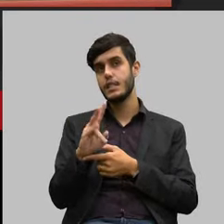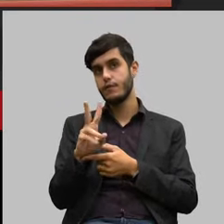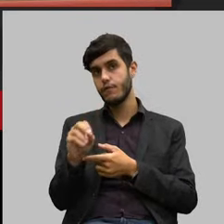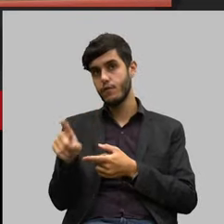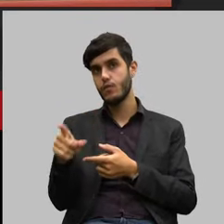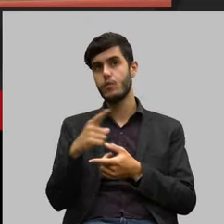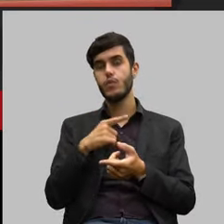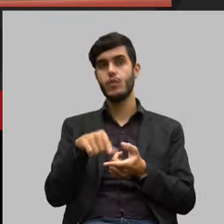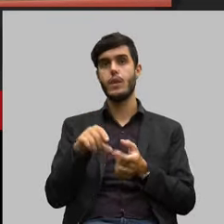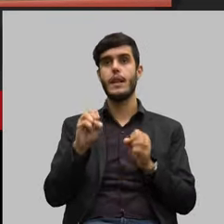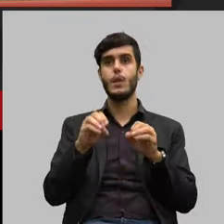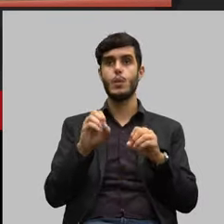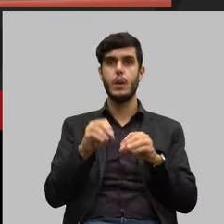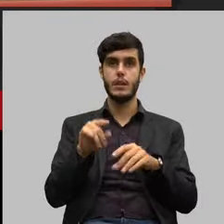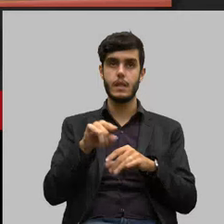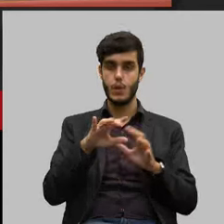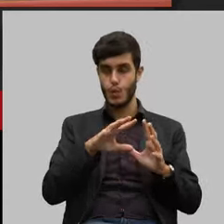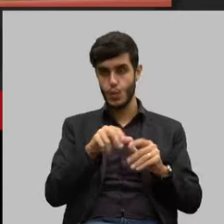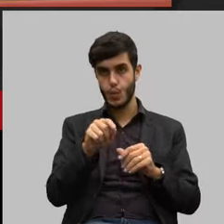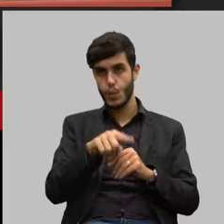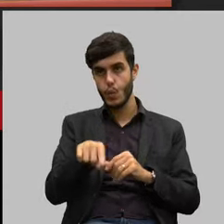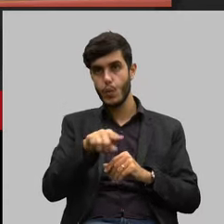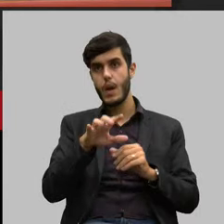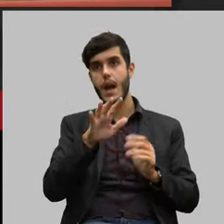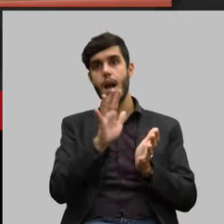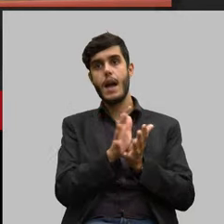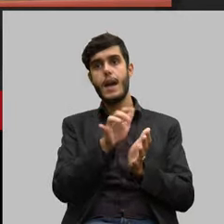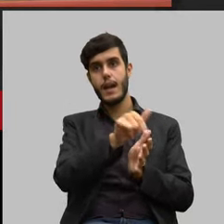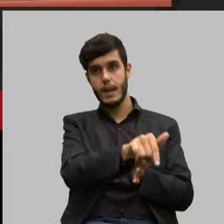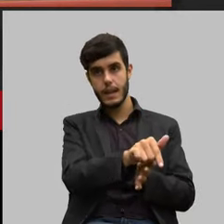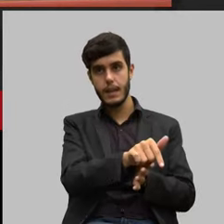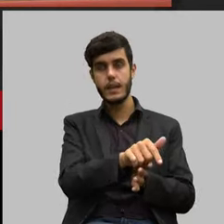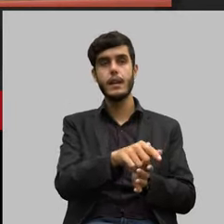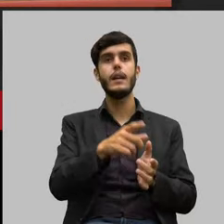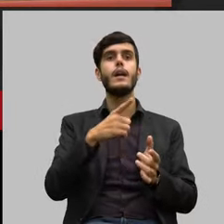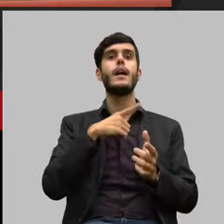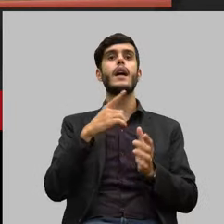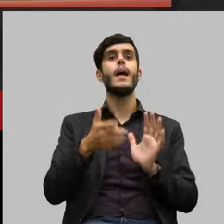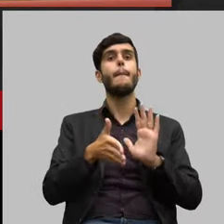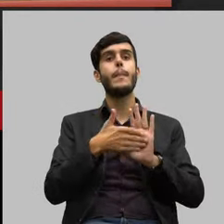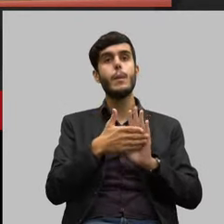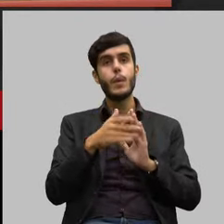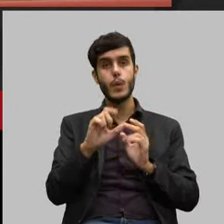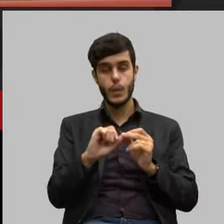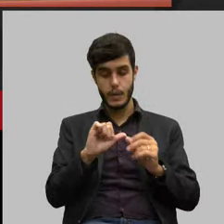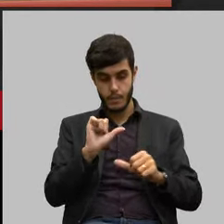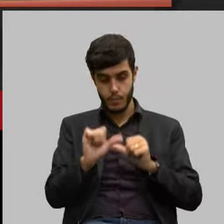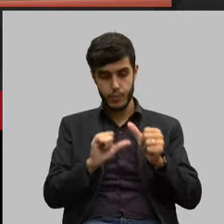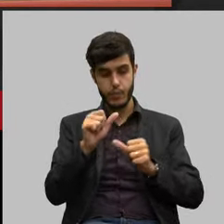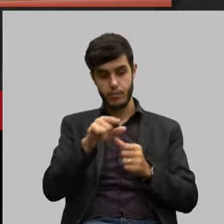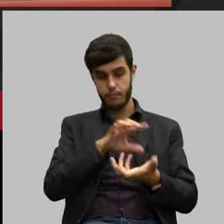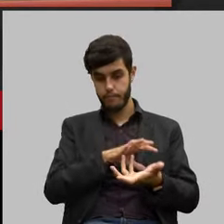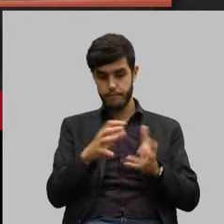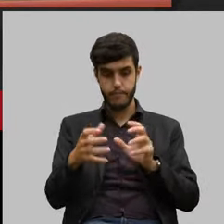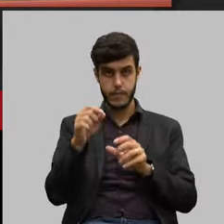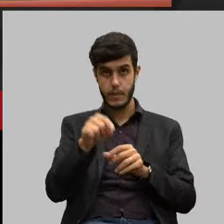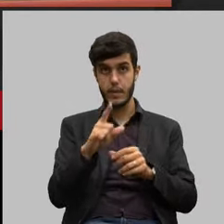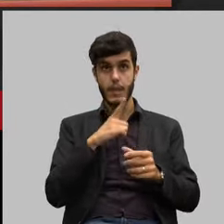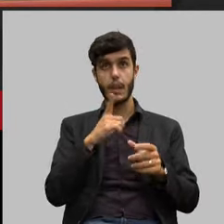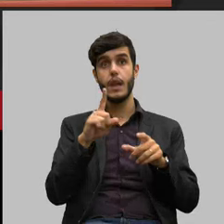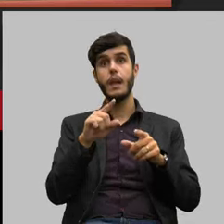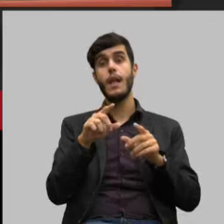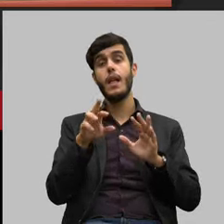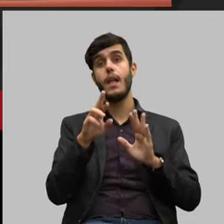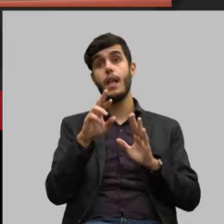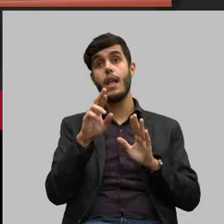saúde de educação né estamos já e e e e estamos propondo já uma readequação de qualquer irregularidade